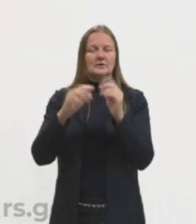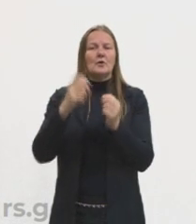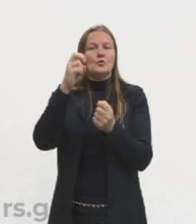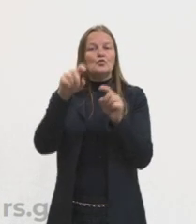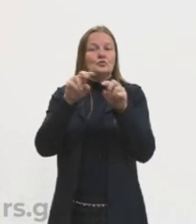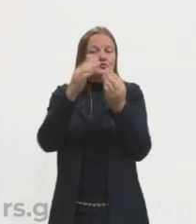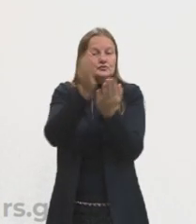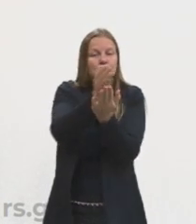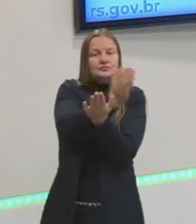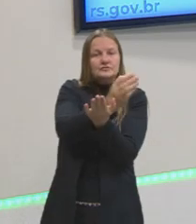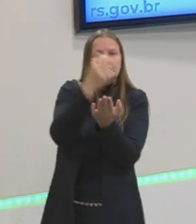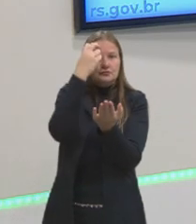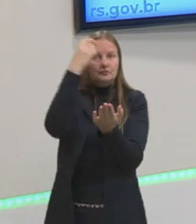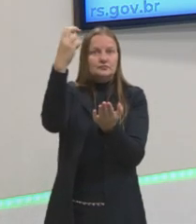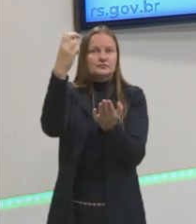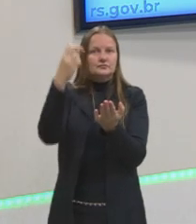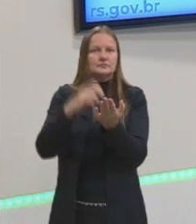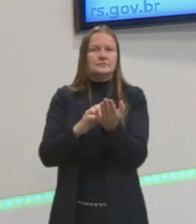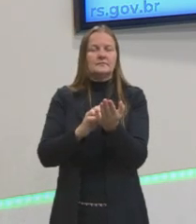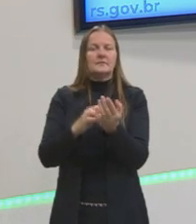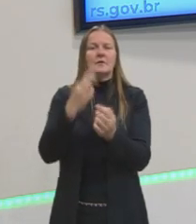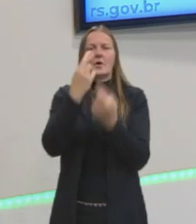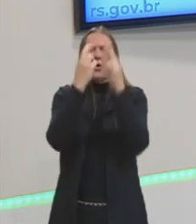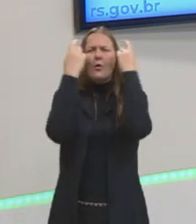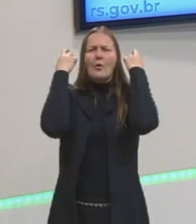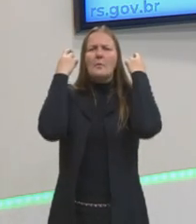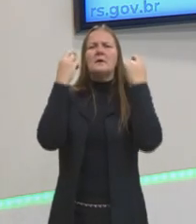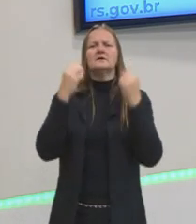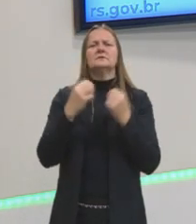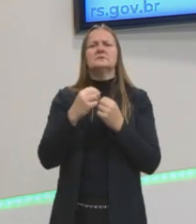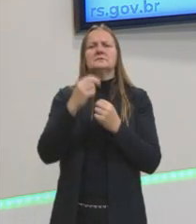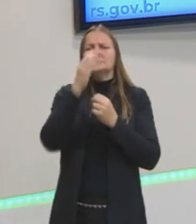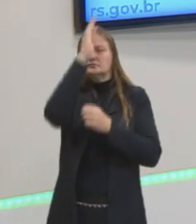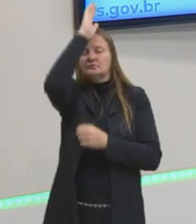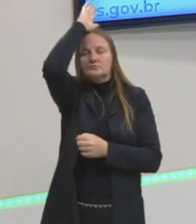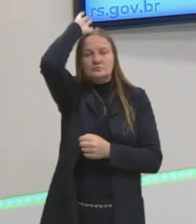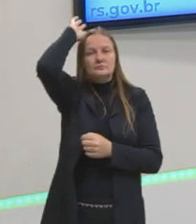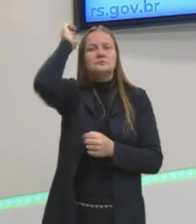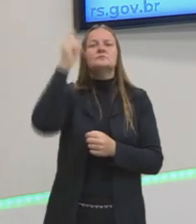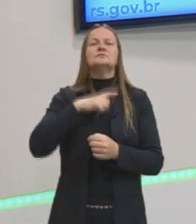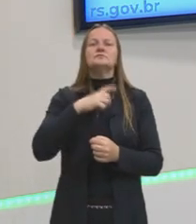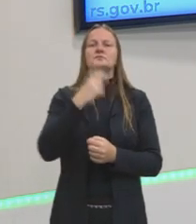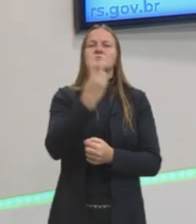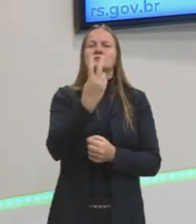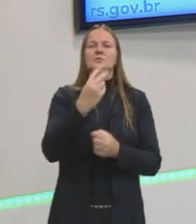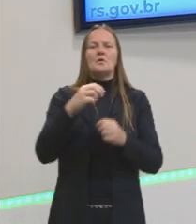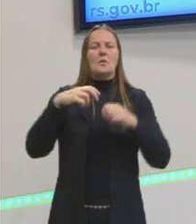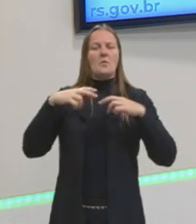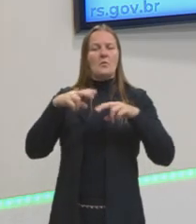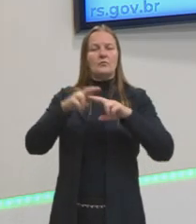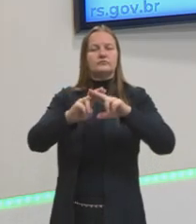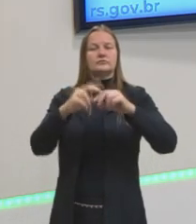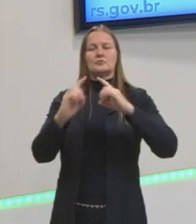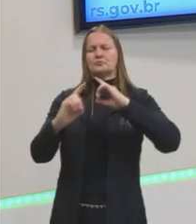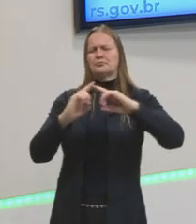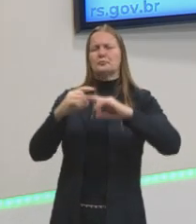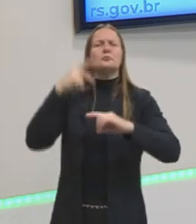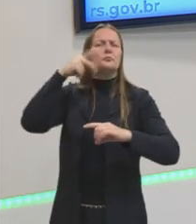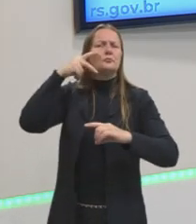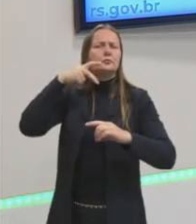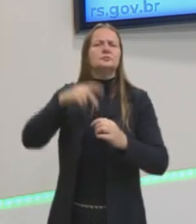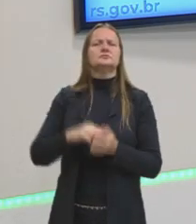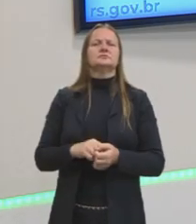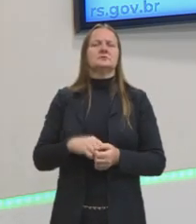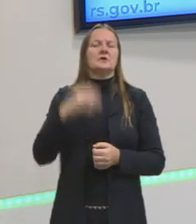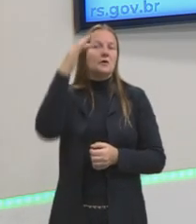veja lá que os romanos os gregos pensamentos gregos é que um para a água para praça pública discute política